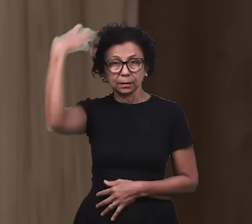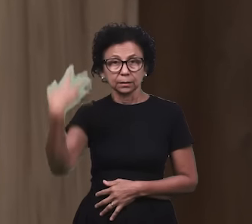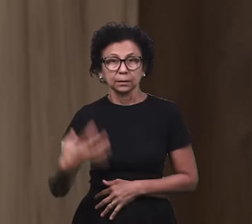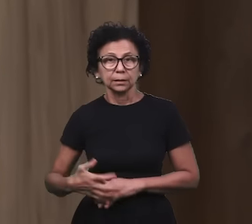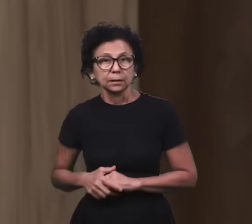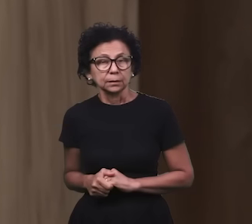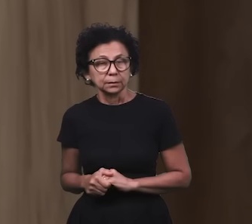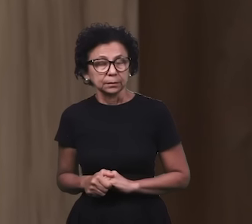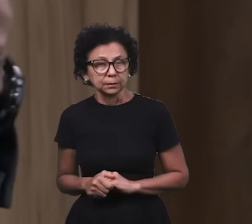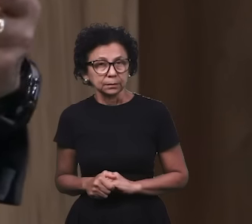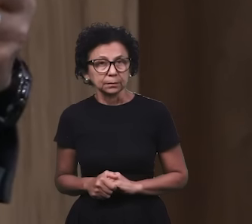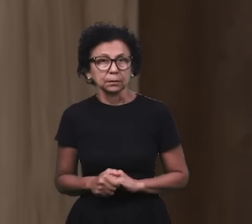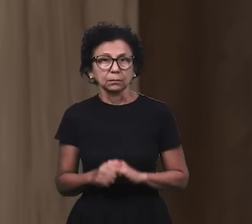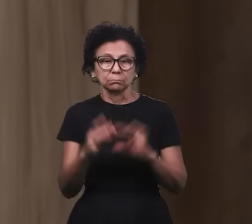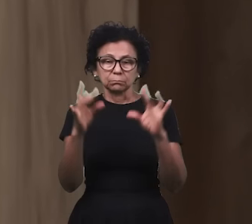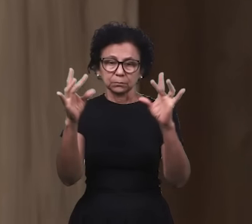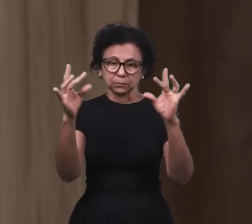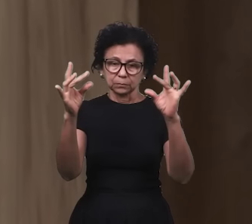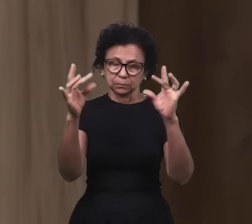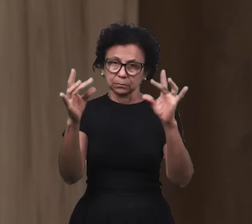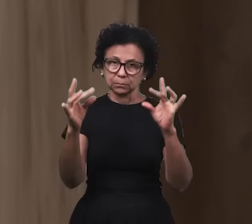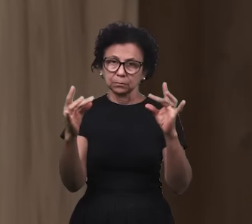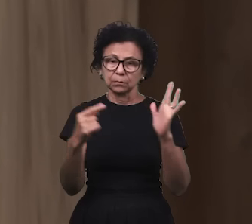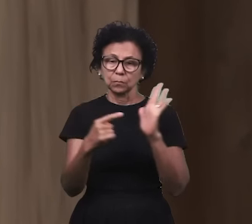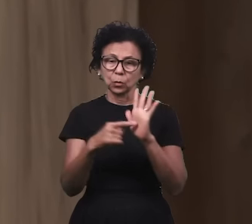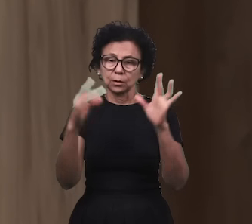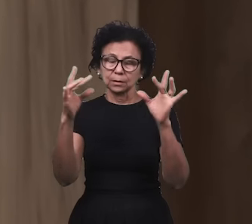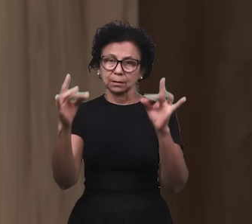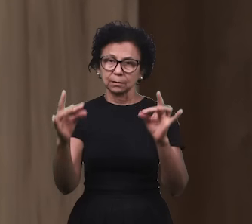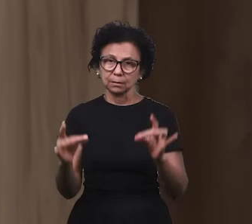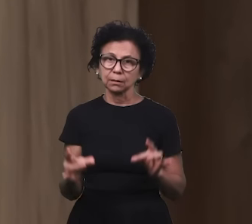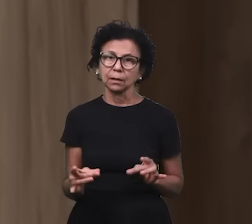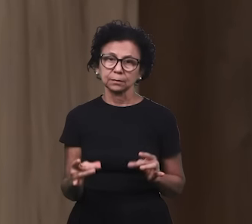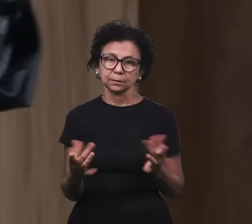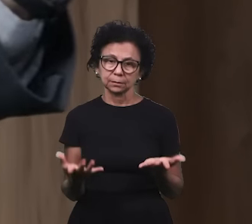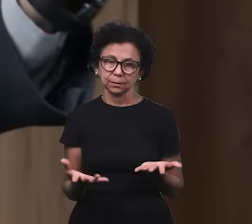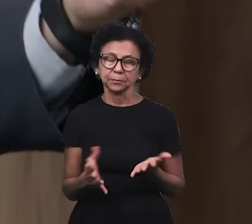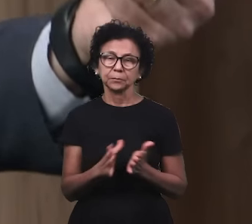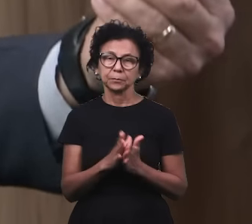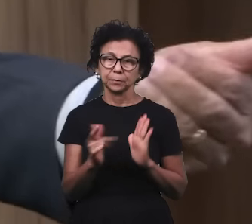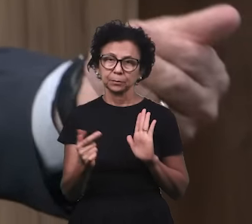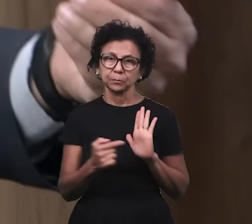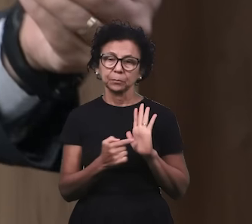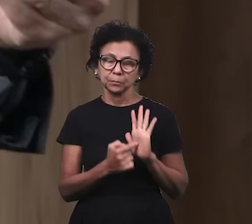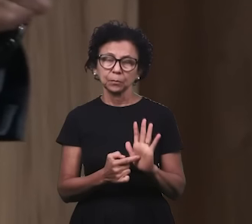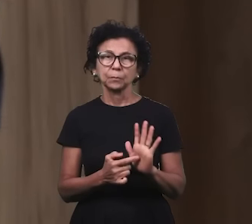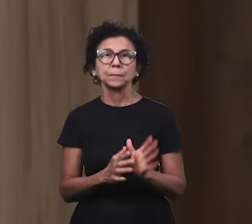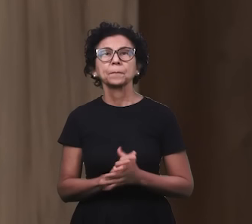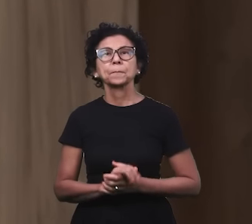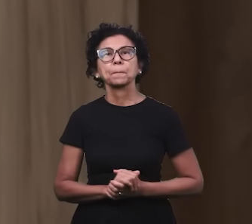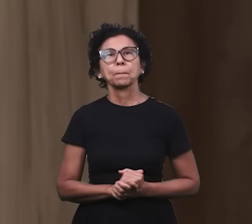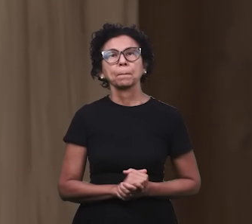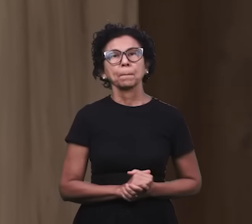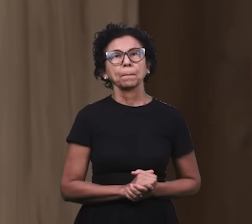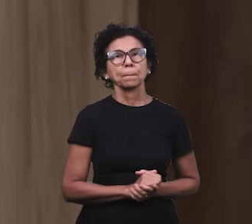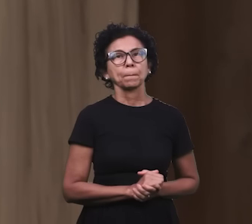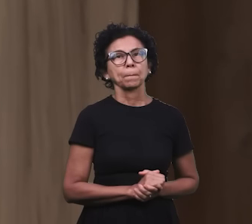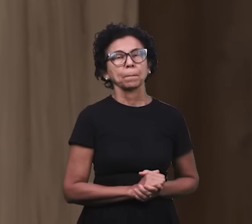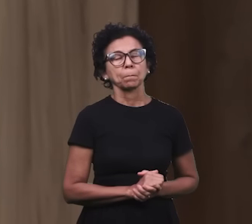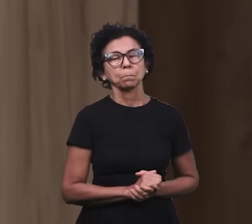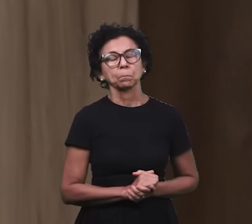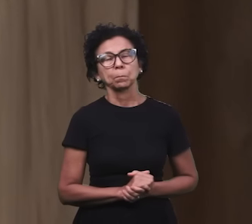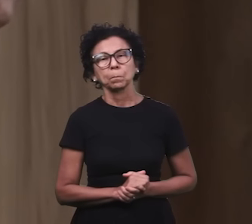seleciona esses detalhes e registra na palavra. A volta